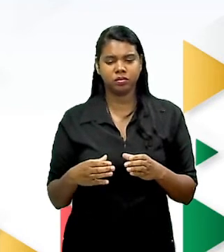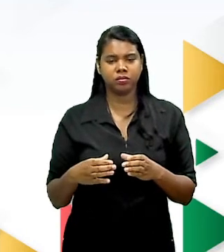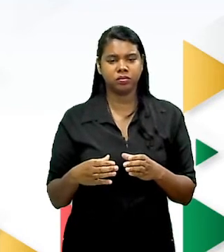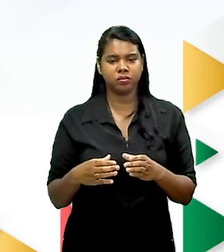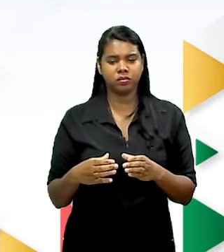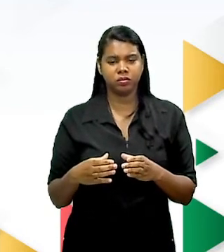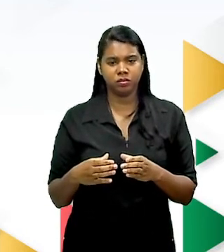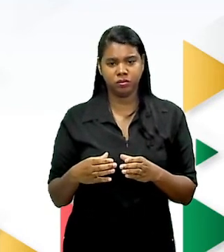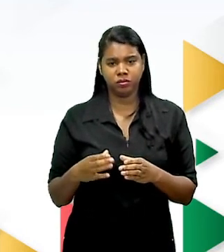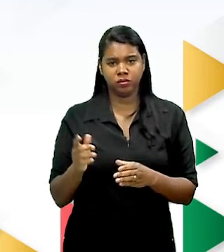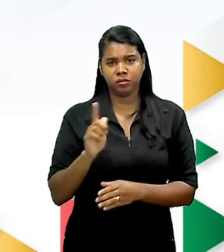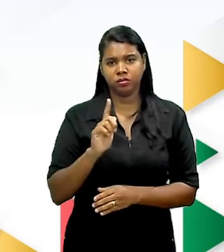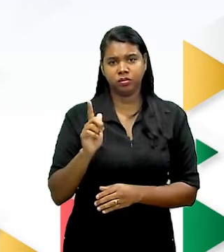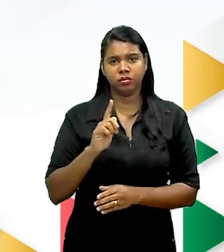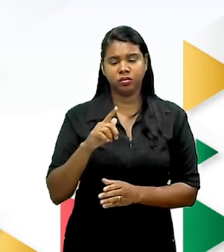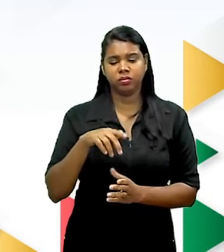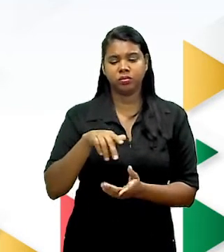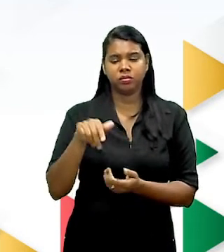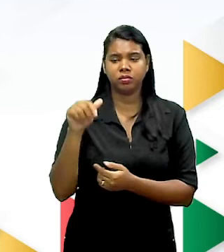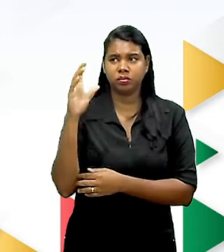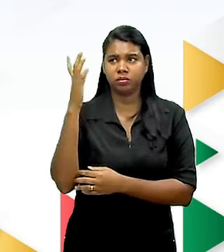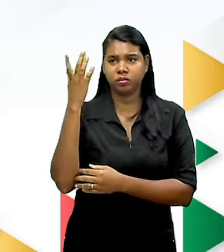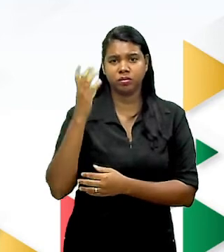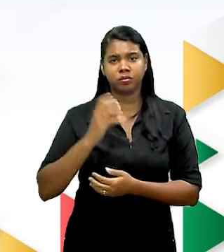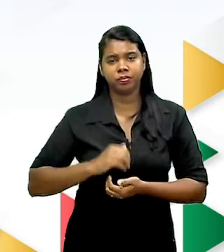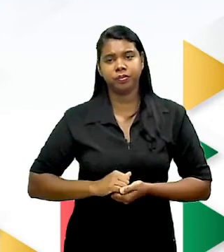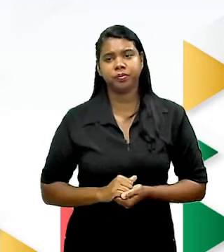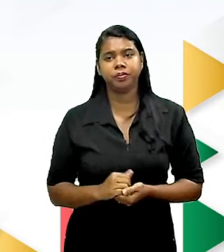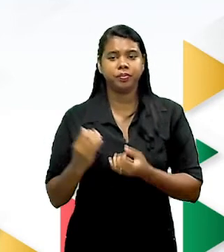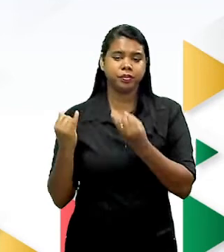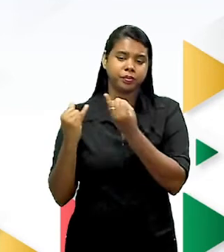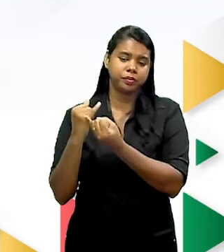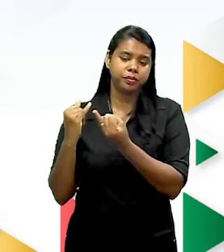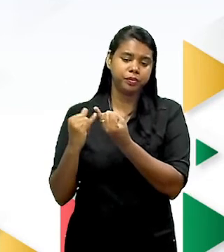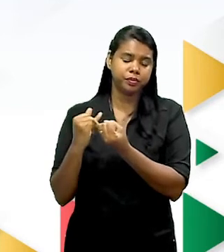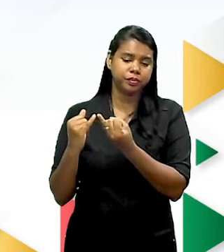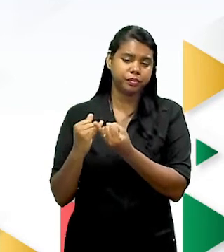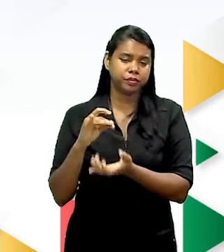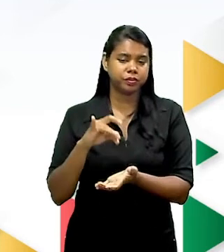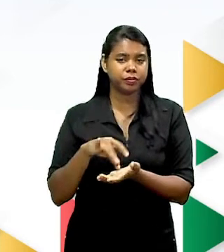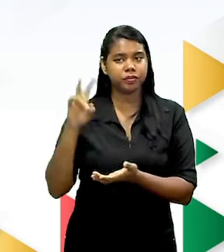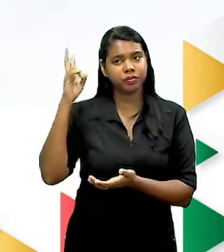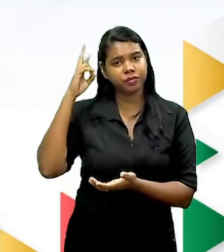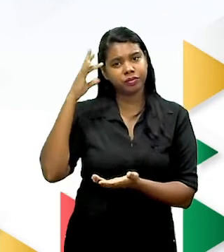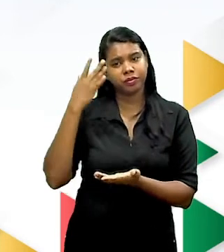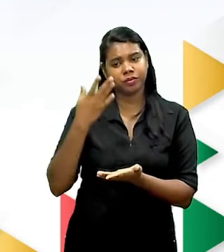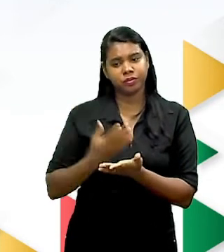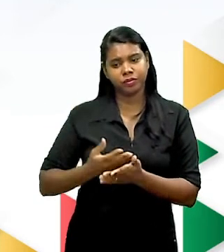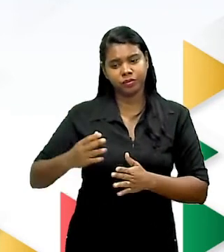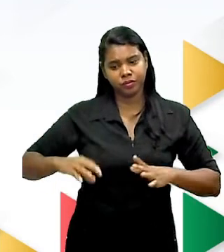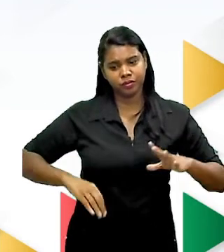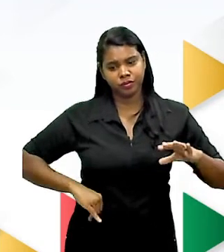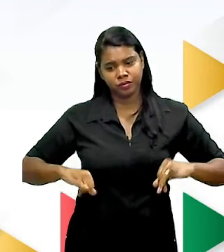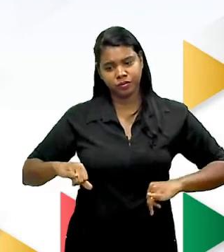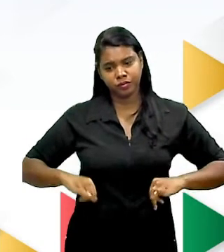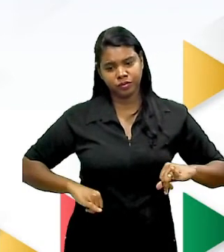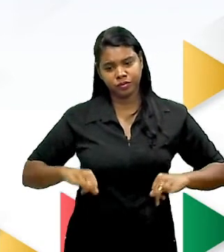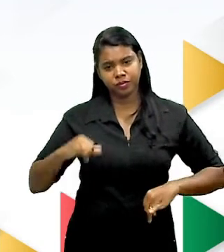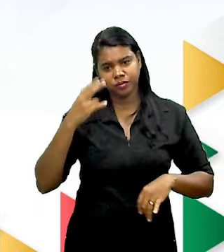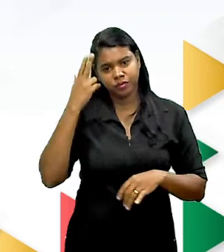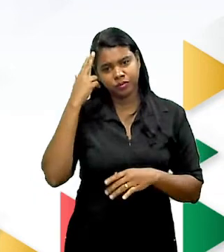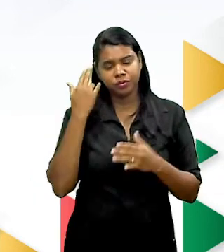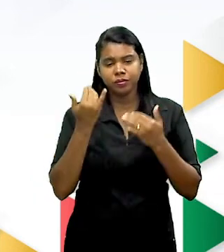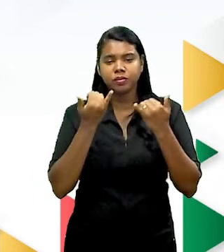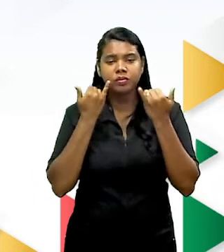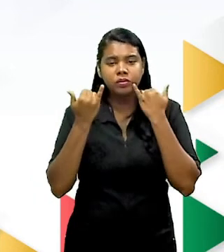condições de geologia e clima semelhantes e que historicamente sofreram os mesmos processos de